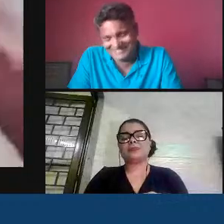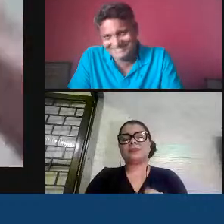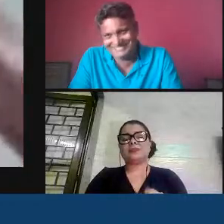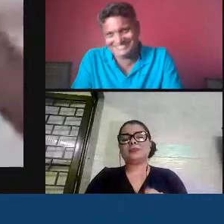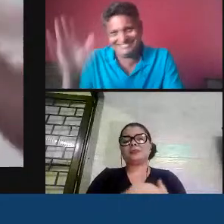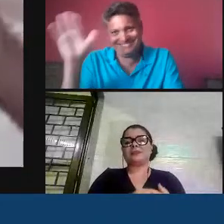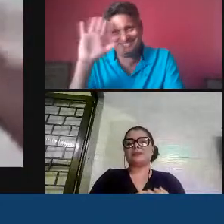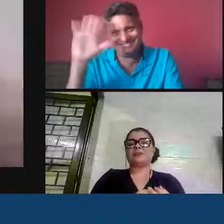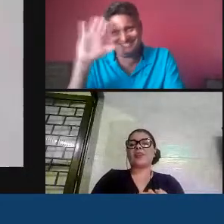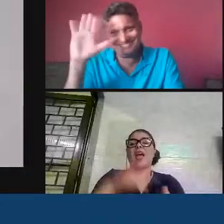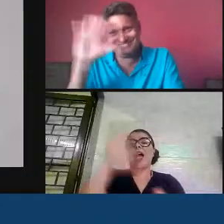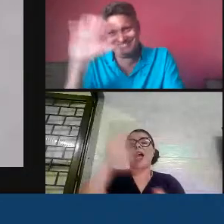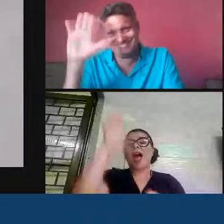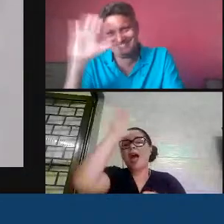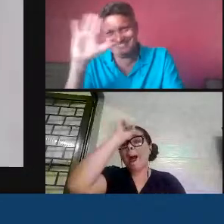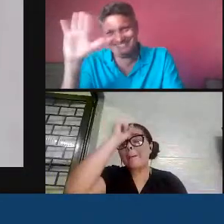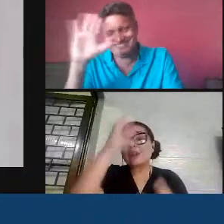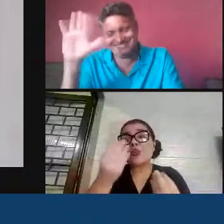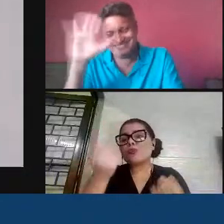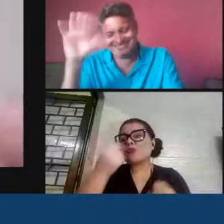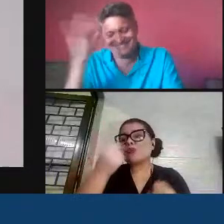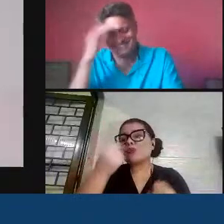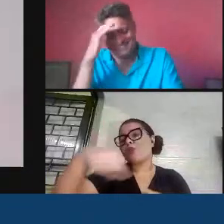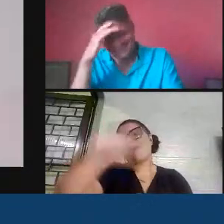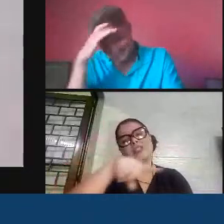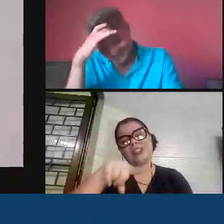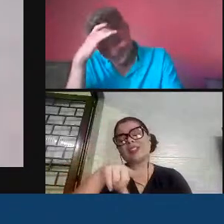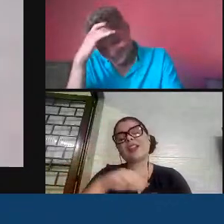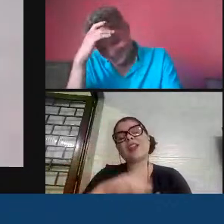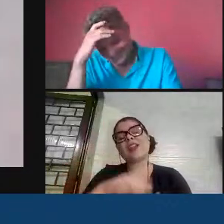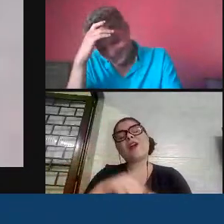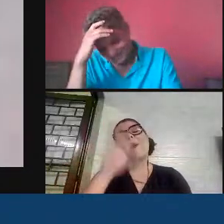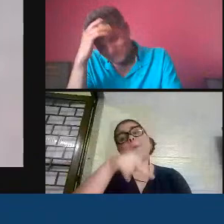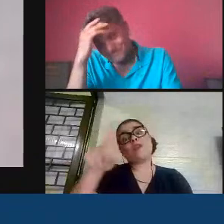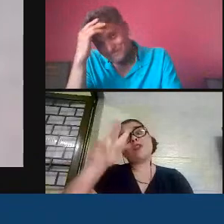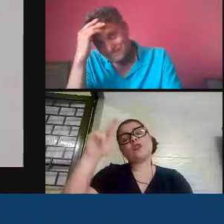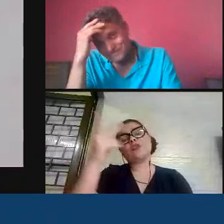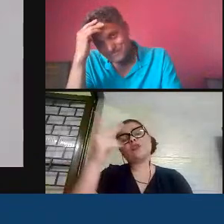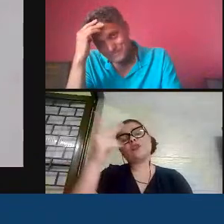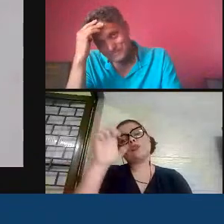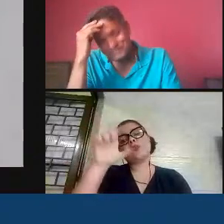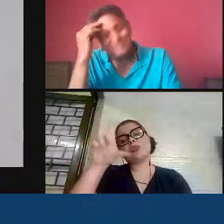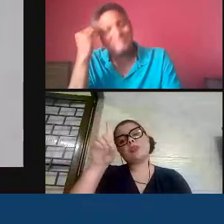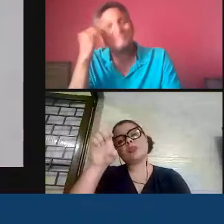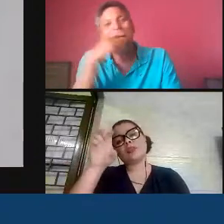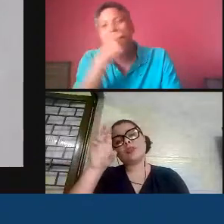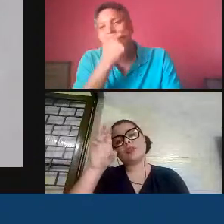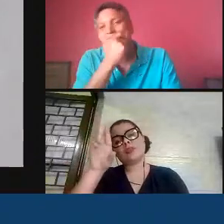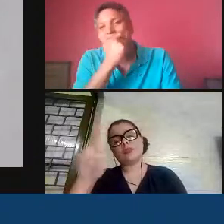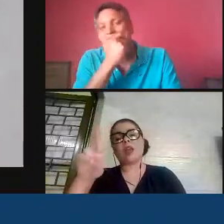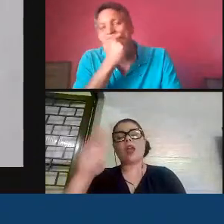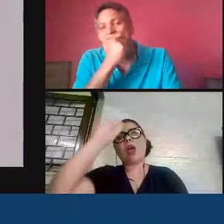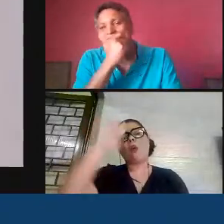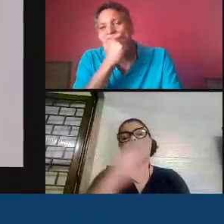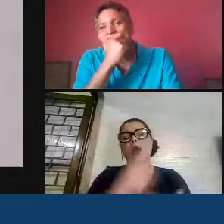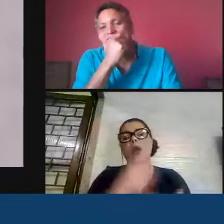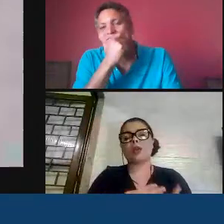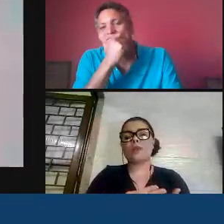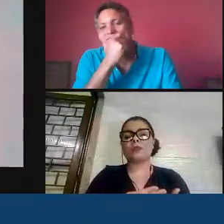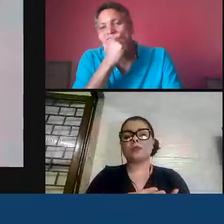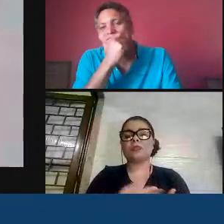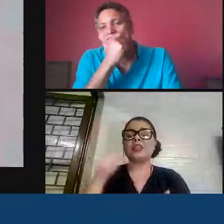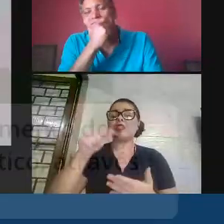aprendo demais com você, meu amigo. Professor Helder, eu acredito que esse foi um